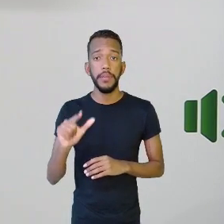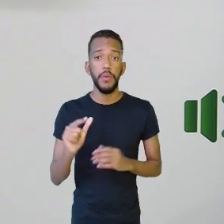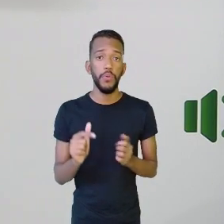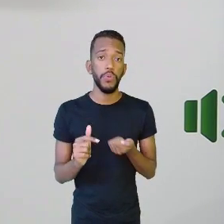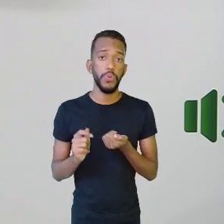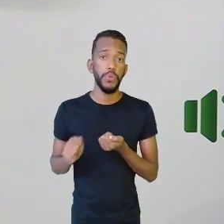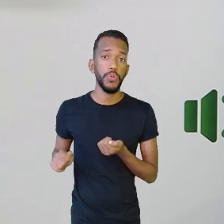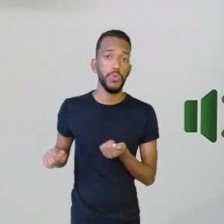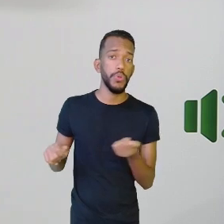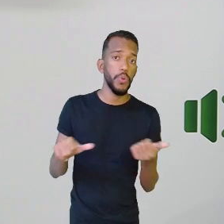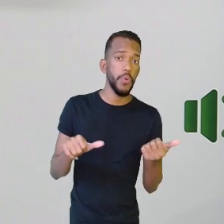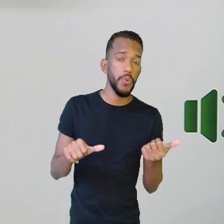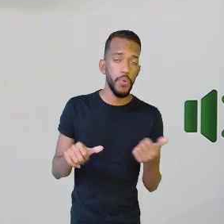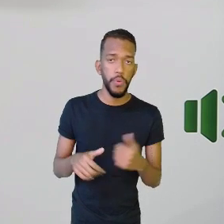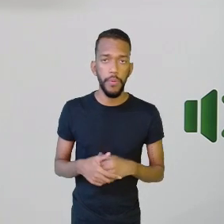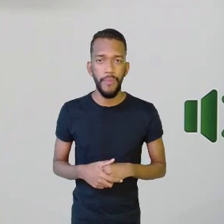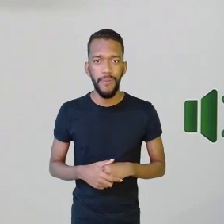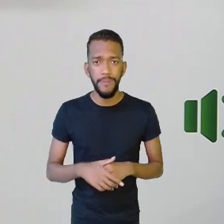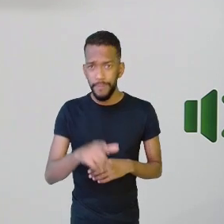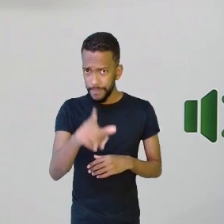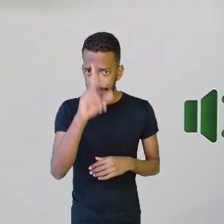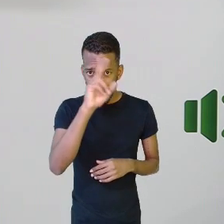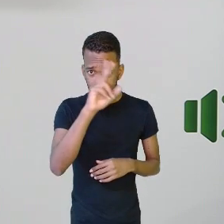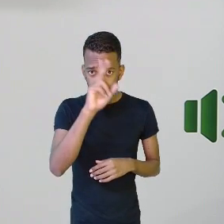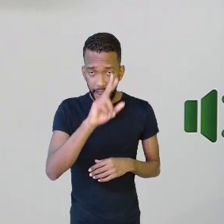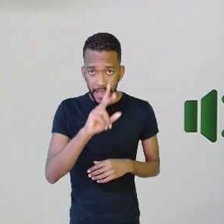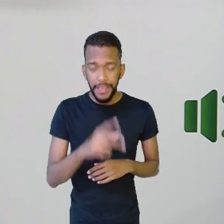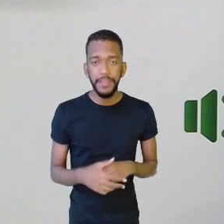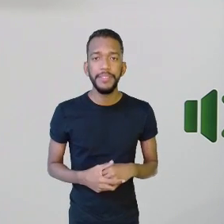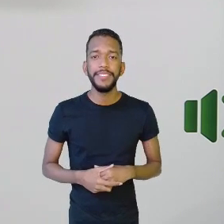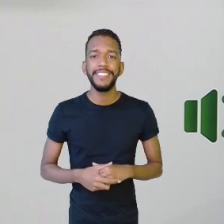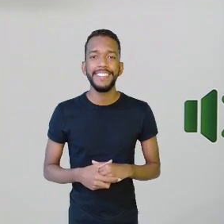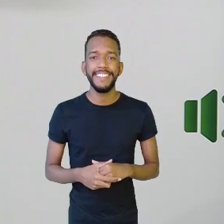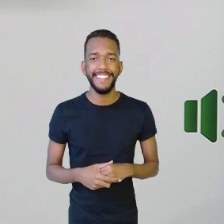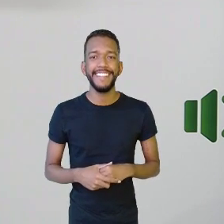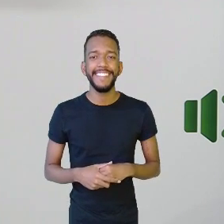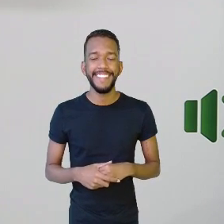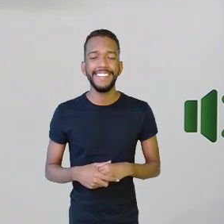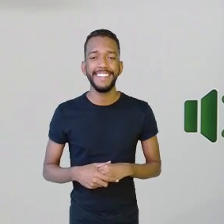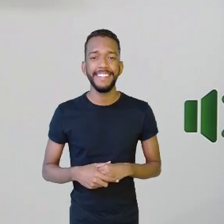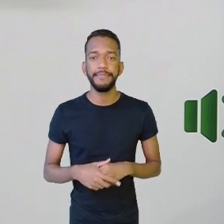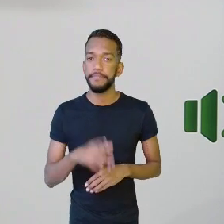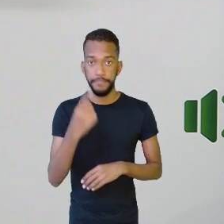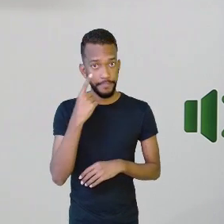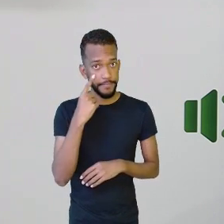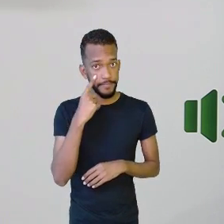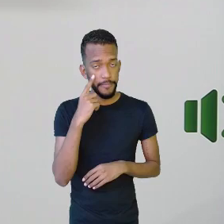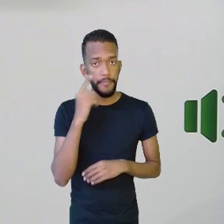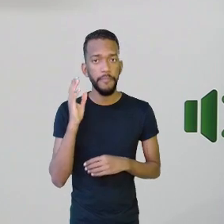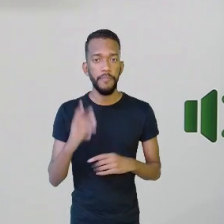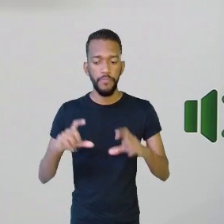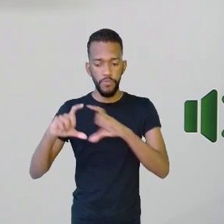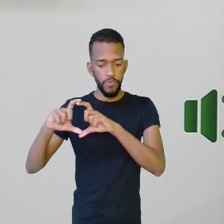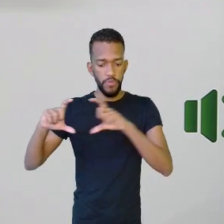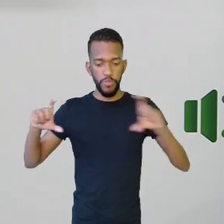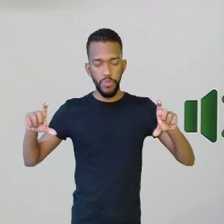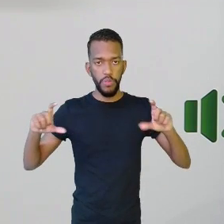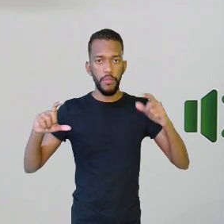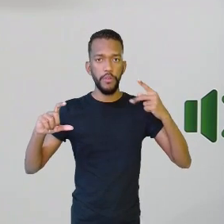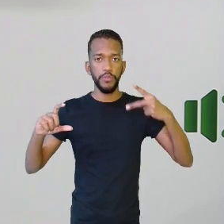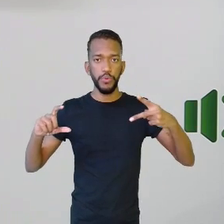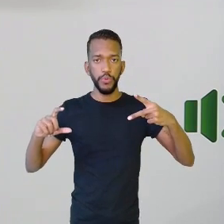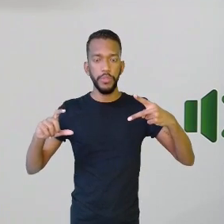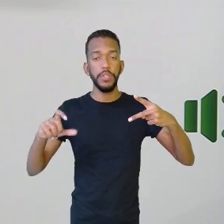doou? E aí, lembram do resultado? Vejam só, ele deu 2 partes